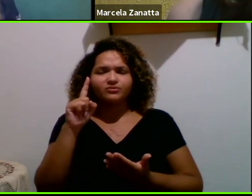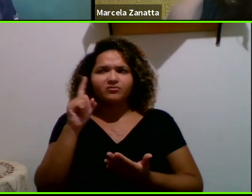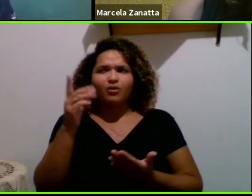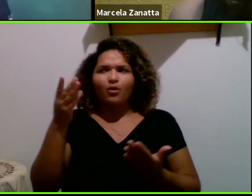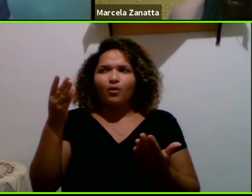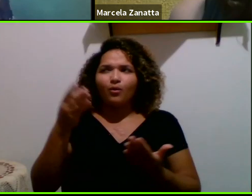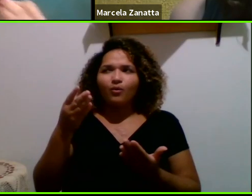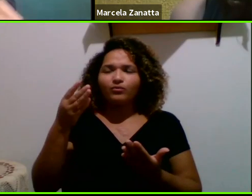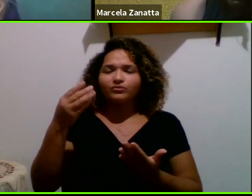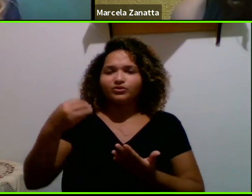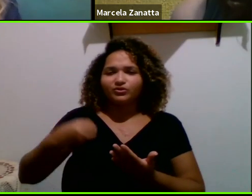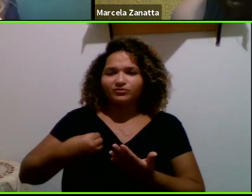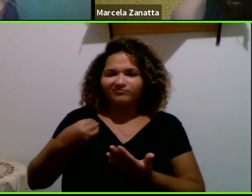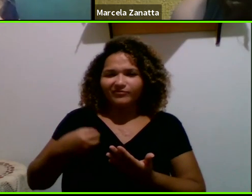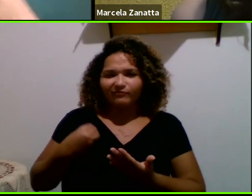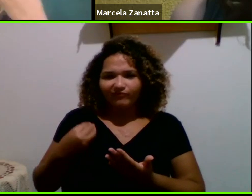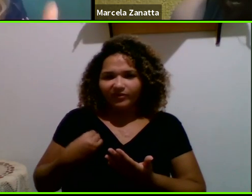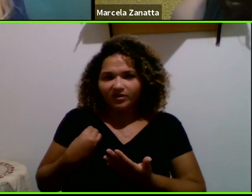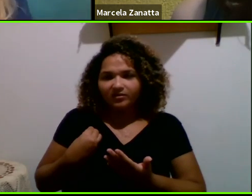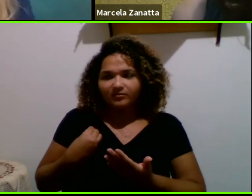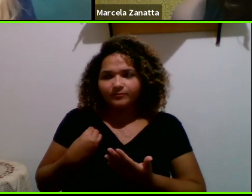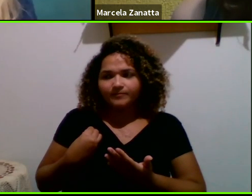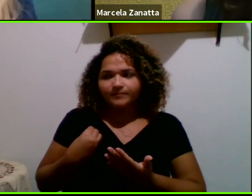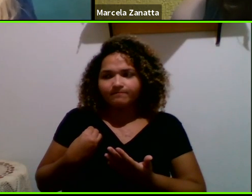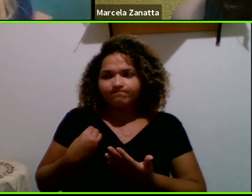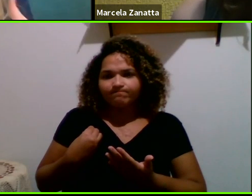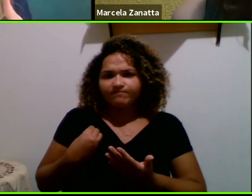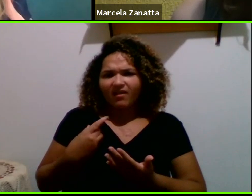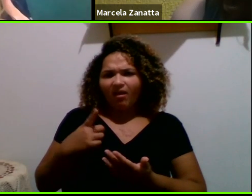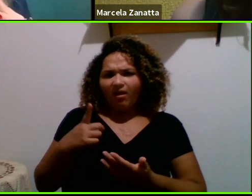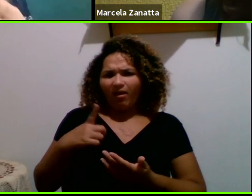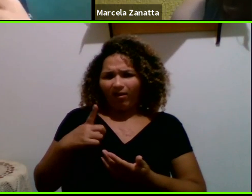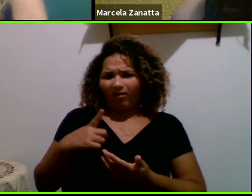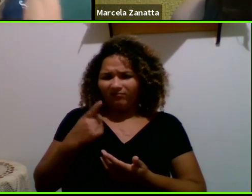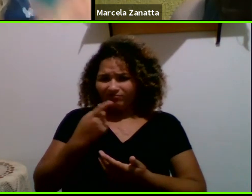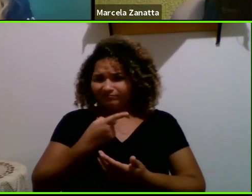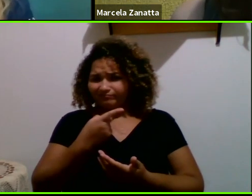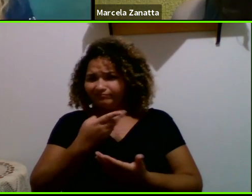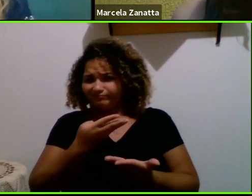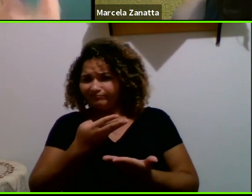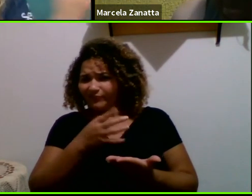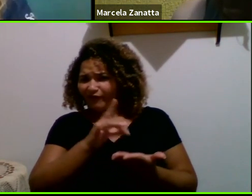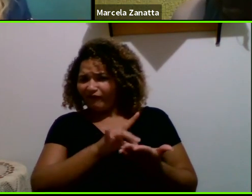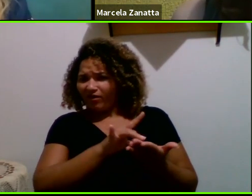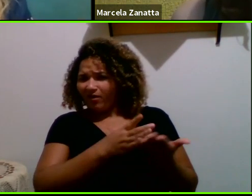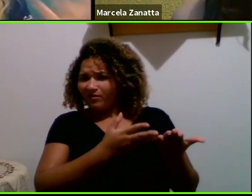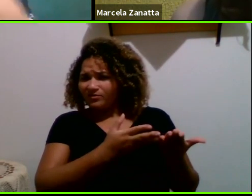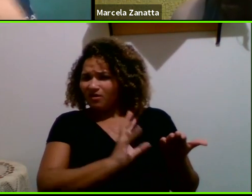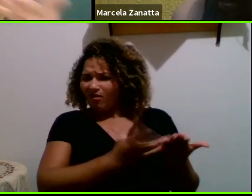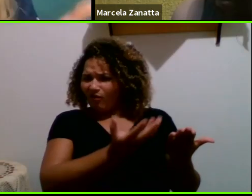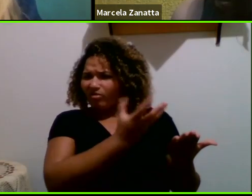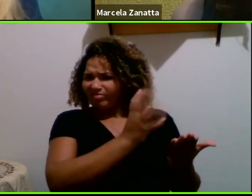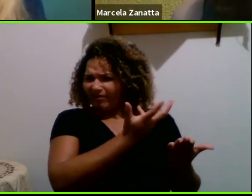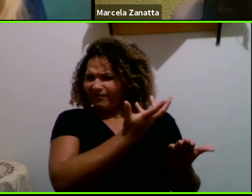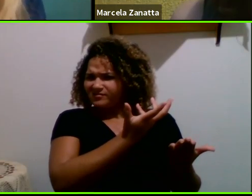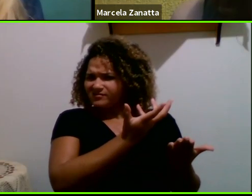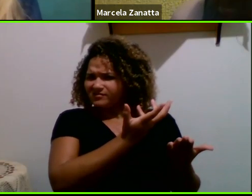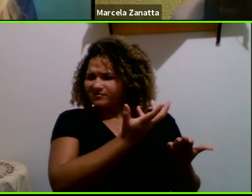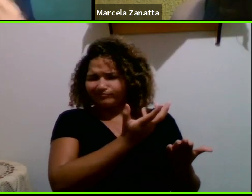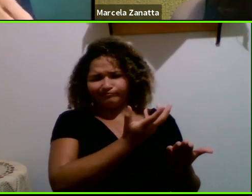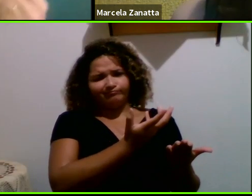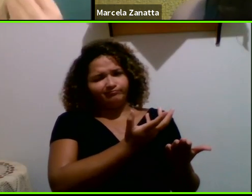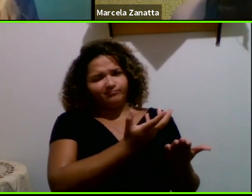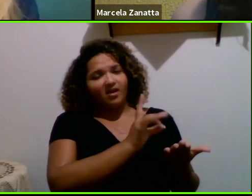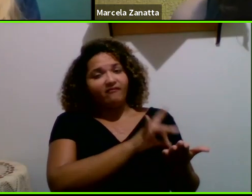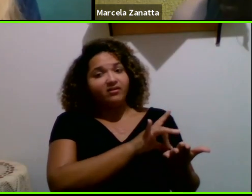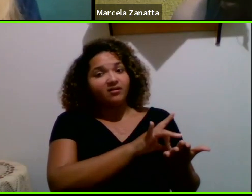assistência obstétrica, é possível? Porque as pessoas me perguntam, isso acontece de verdade? Isso é real?